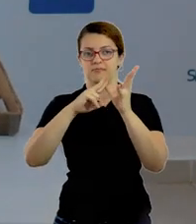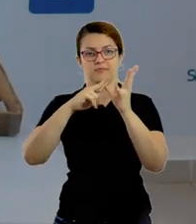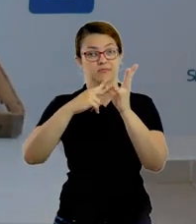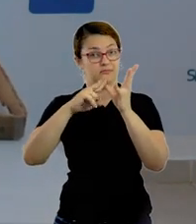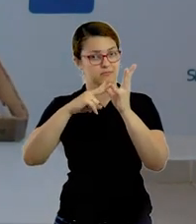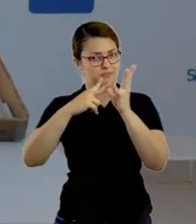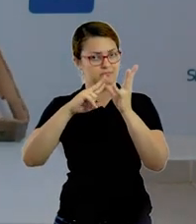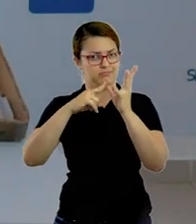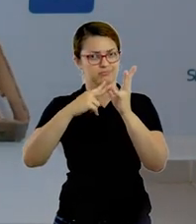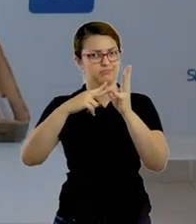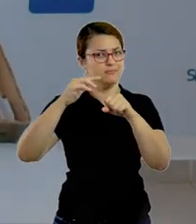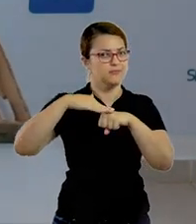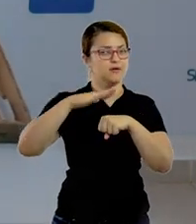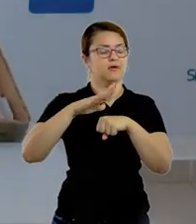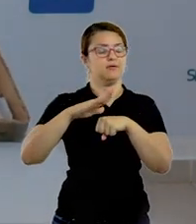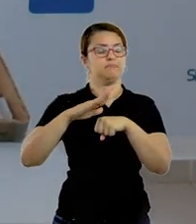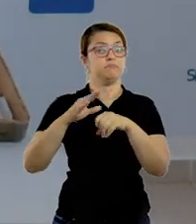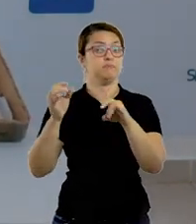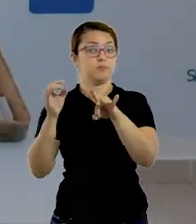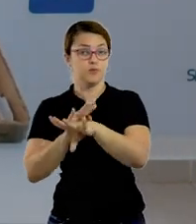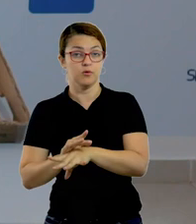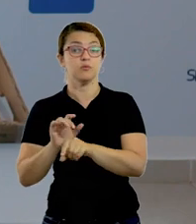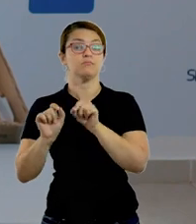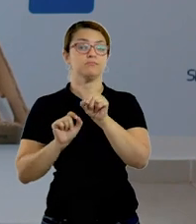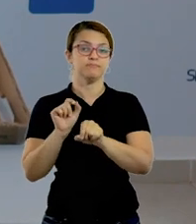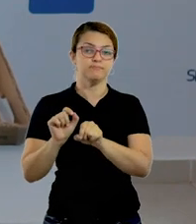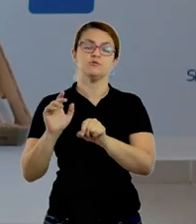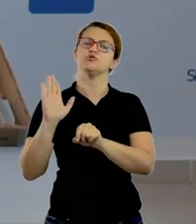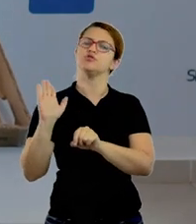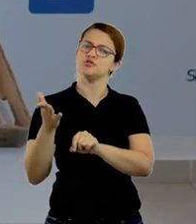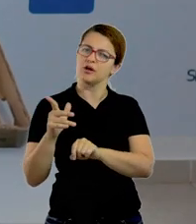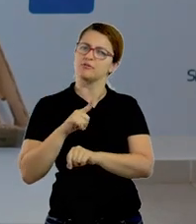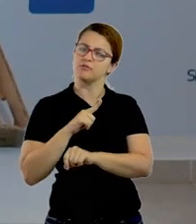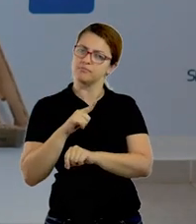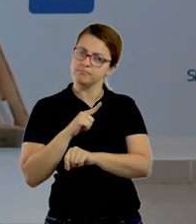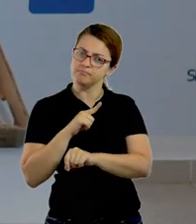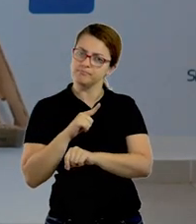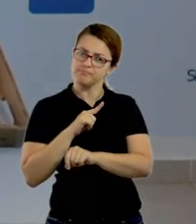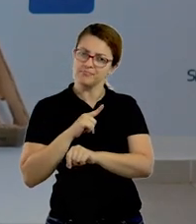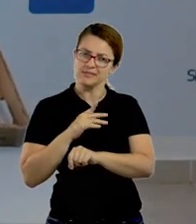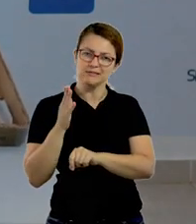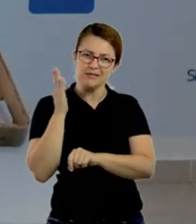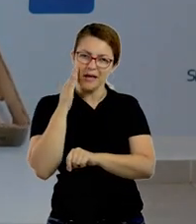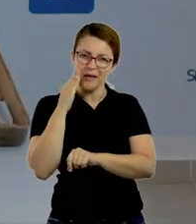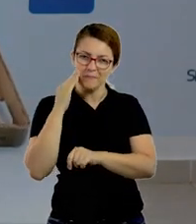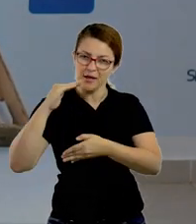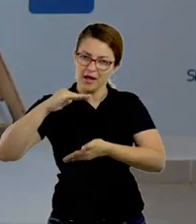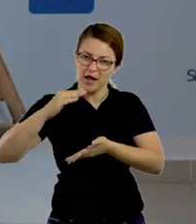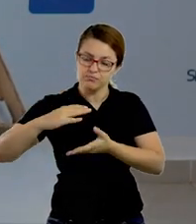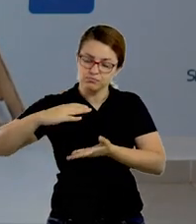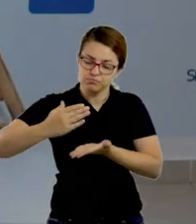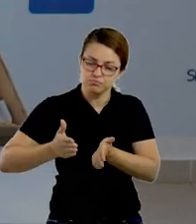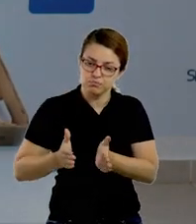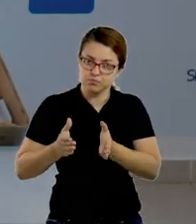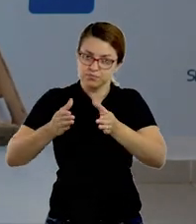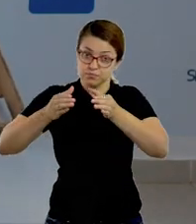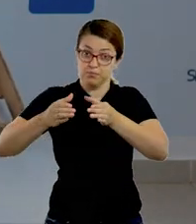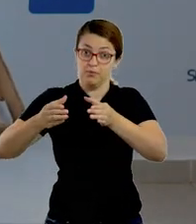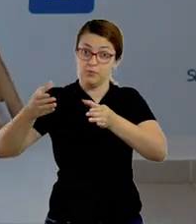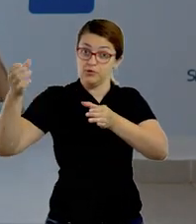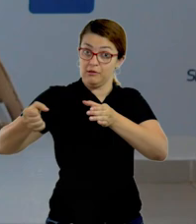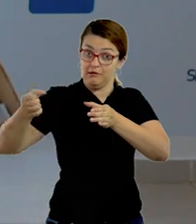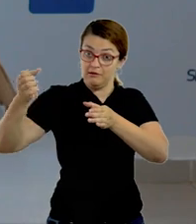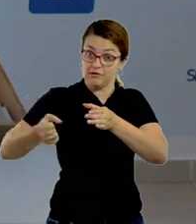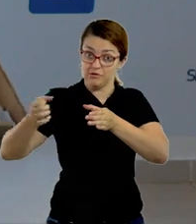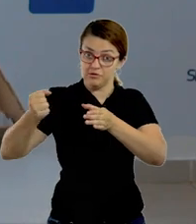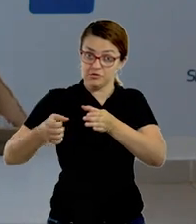bastante. Aí, feito isso, a criança já tem, este daqui eu fiz com caixinha de leite. Eu cortei cada 2 dedinhos e